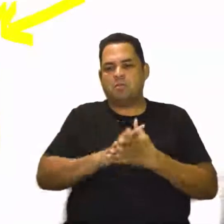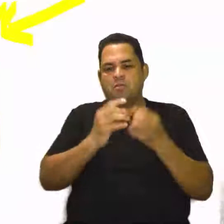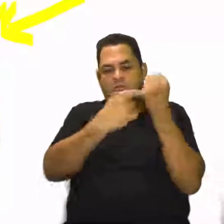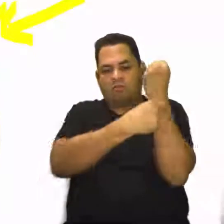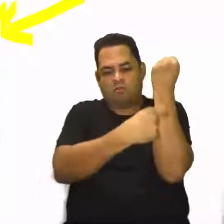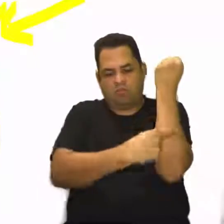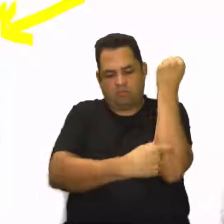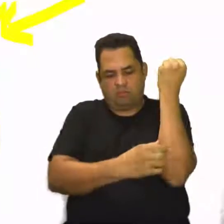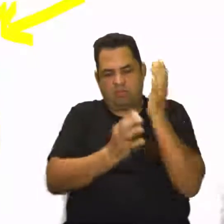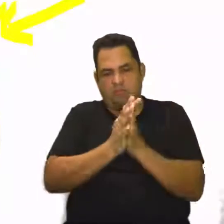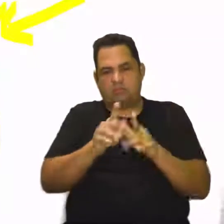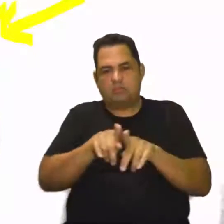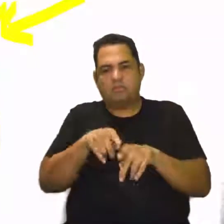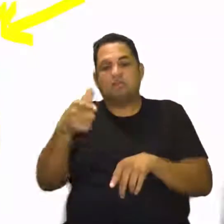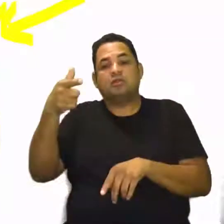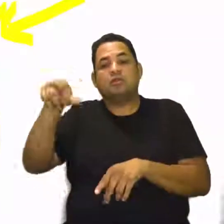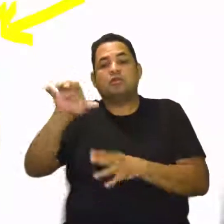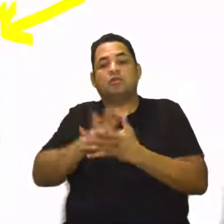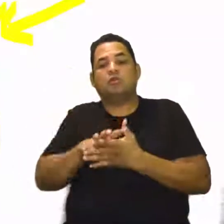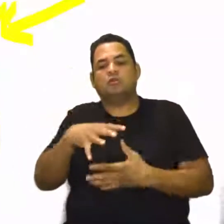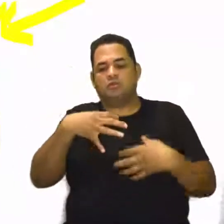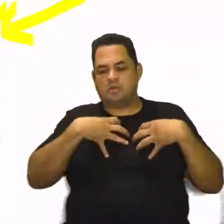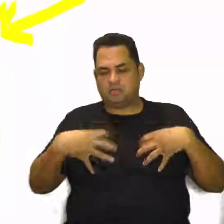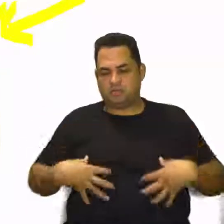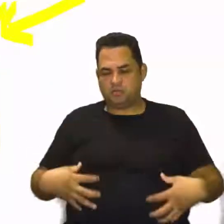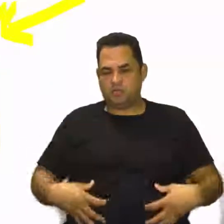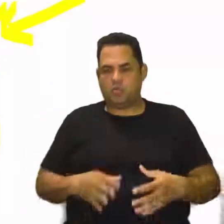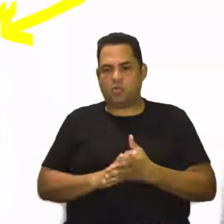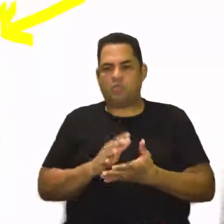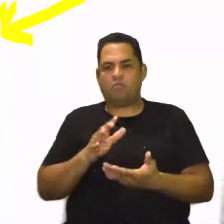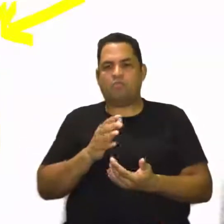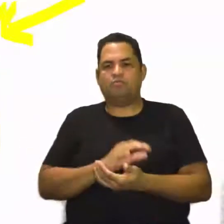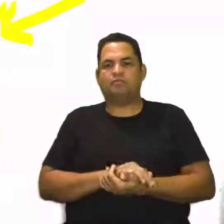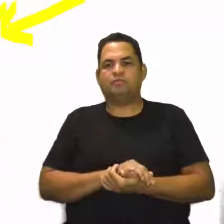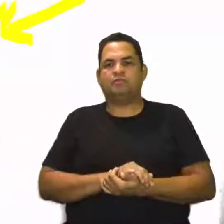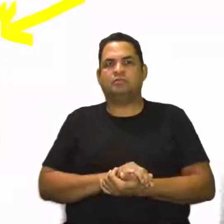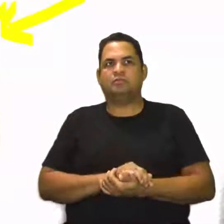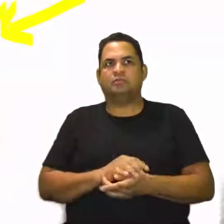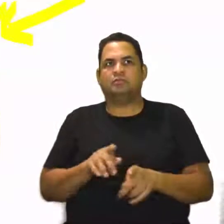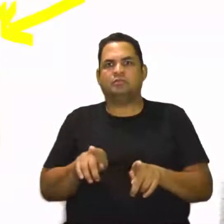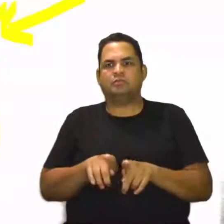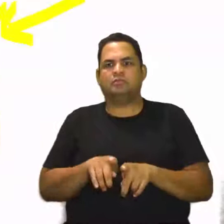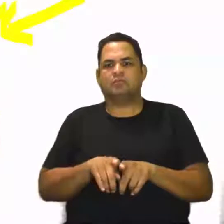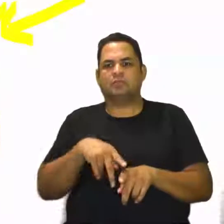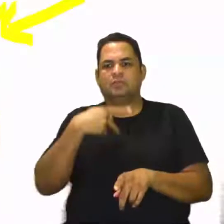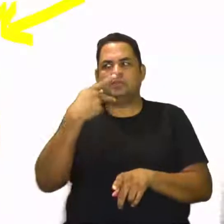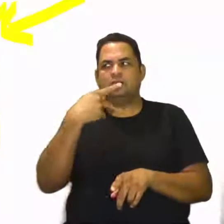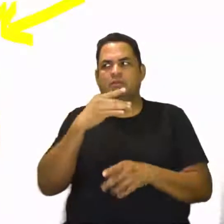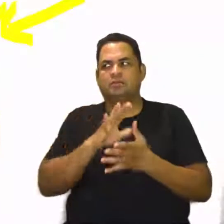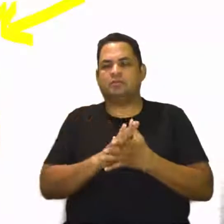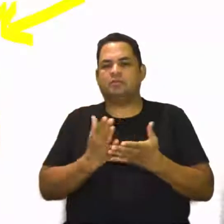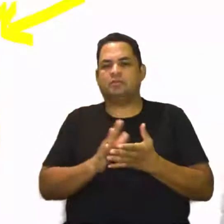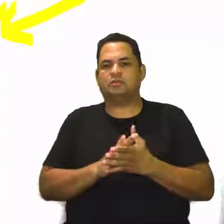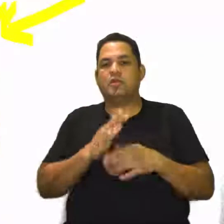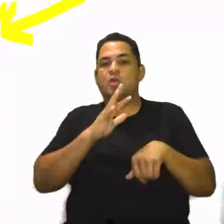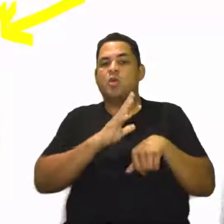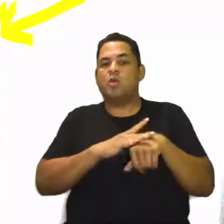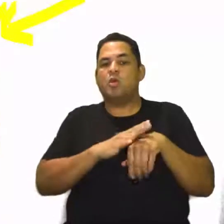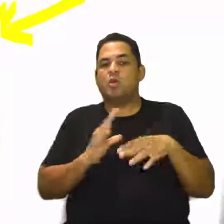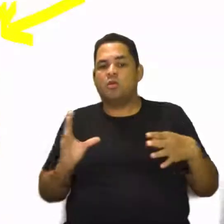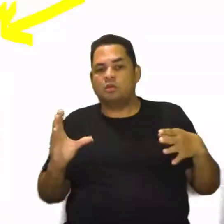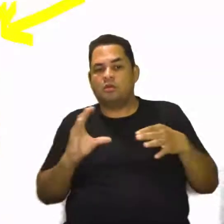ter um problema em outra região do corpo. Nós também falamos sobre algumas doenças associadas, né?